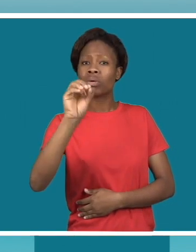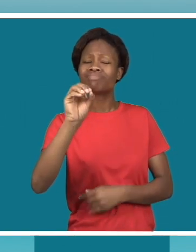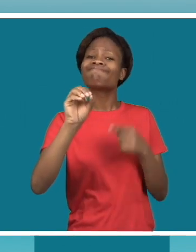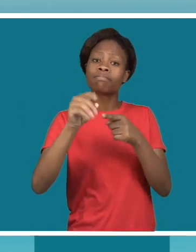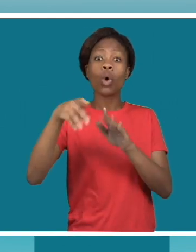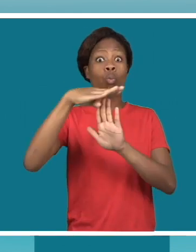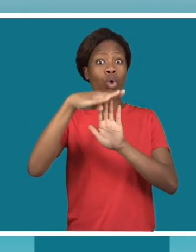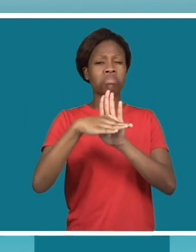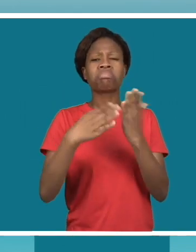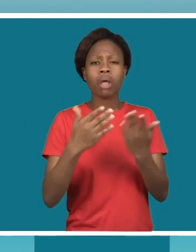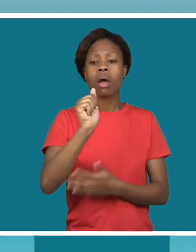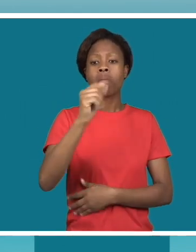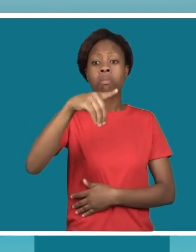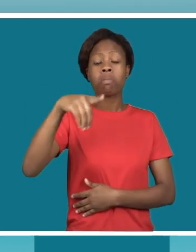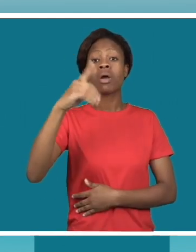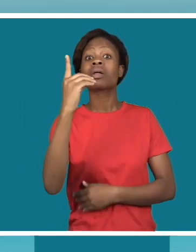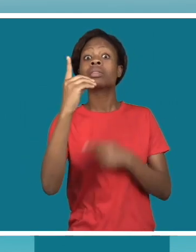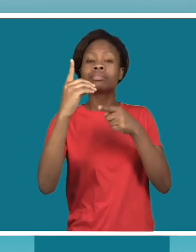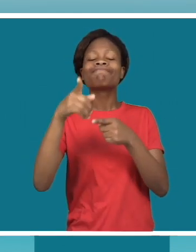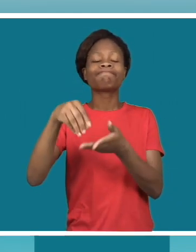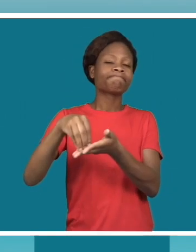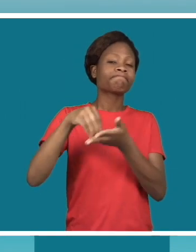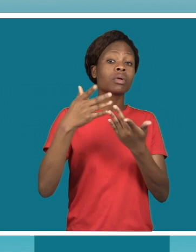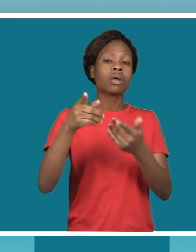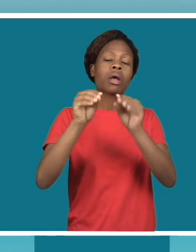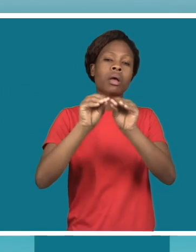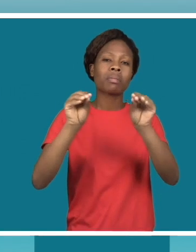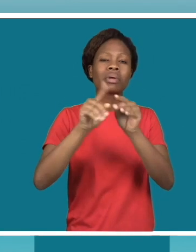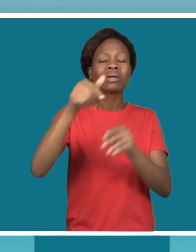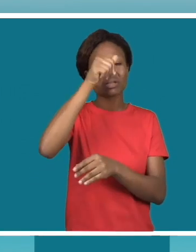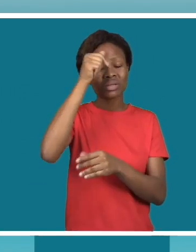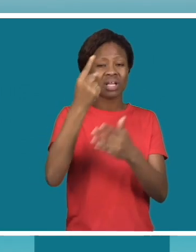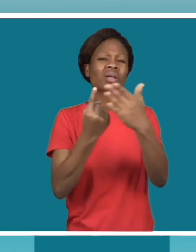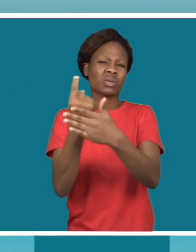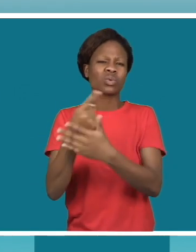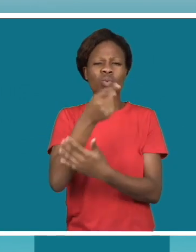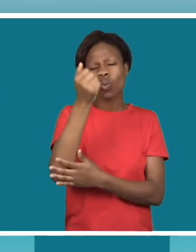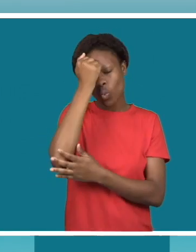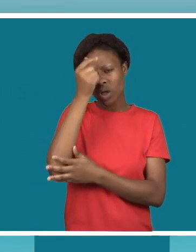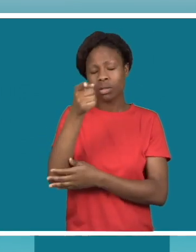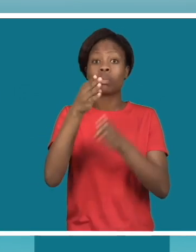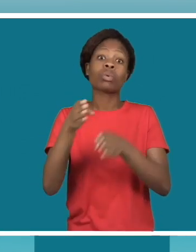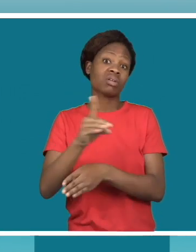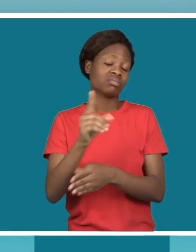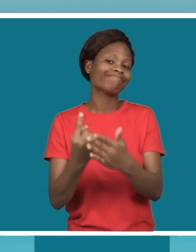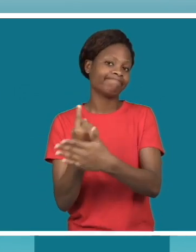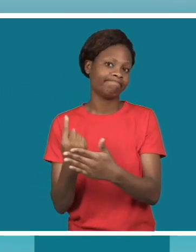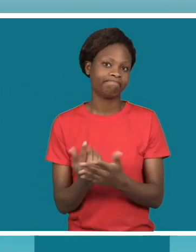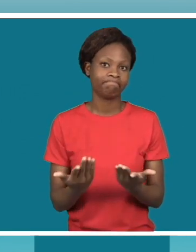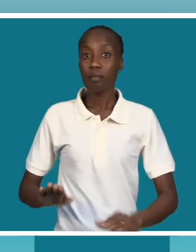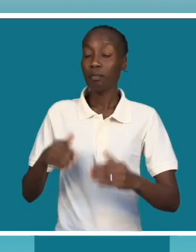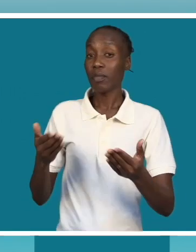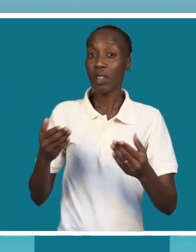de acesso à educação são generalizadas, porém são mais acentuadas nas pessoas com deficiência.